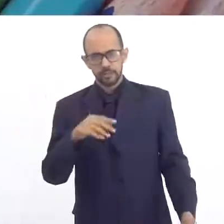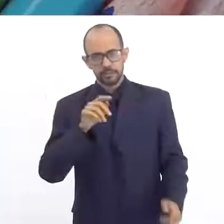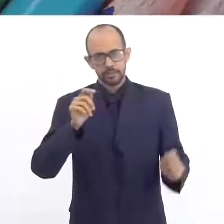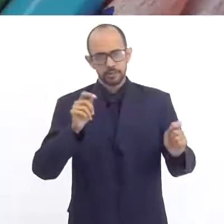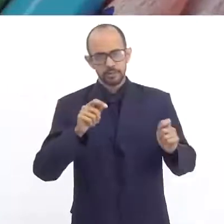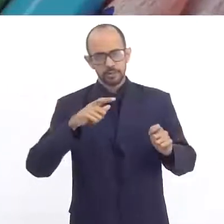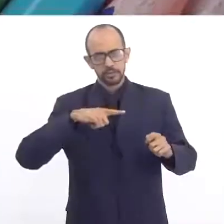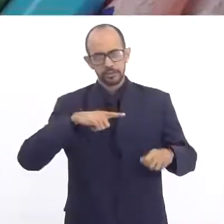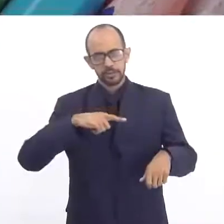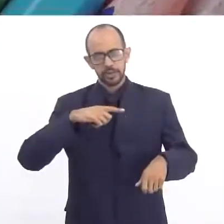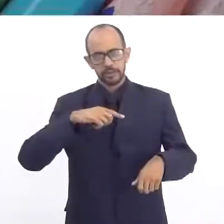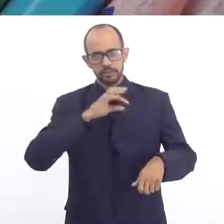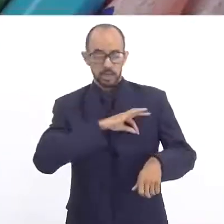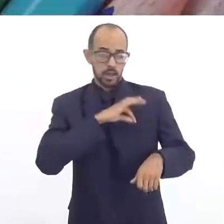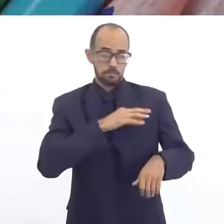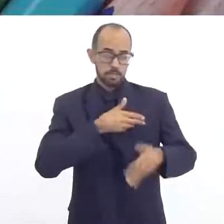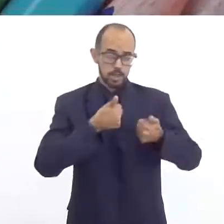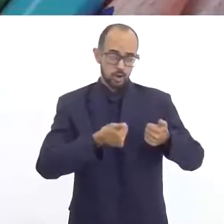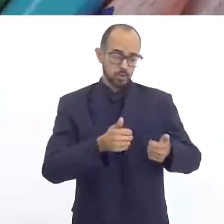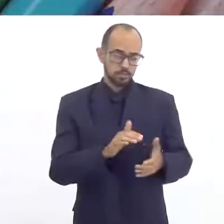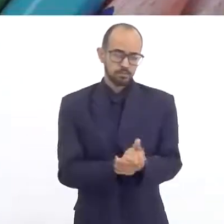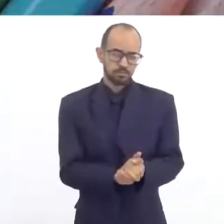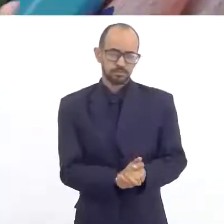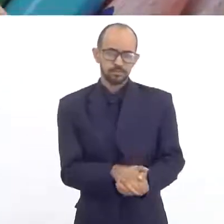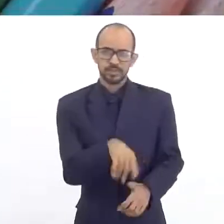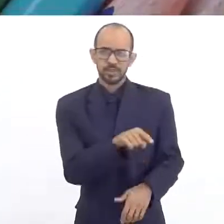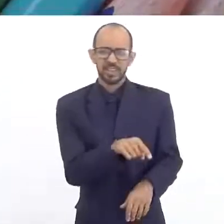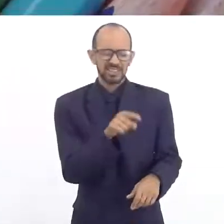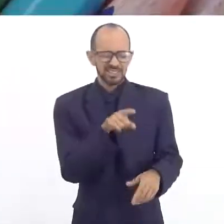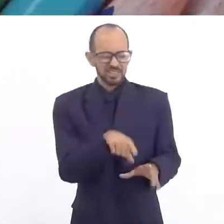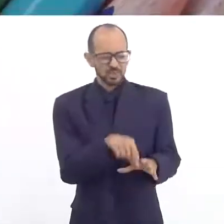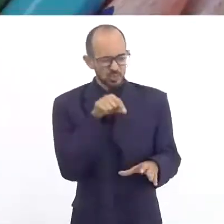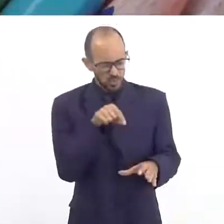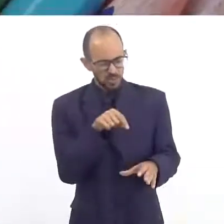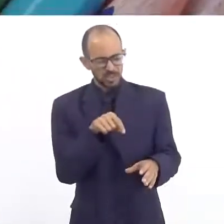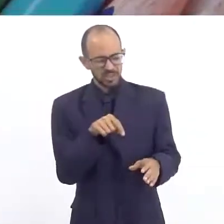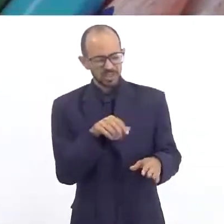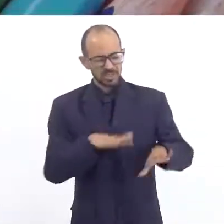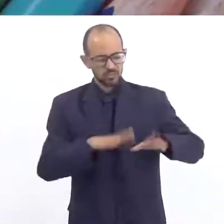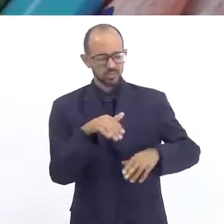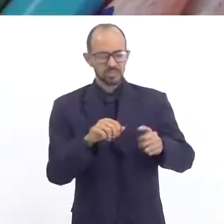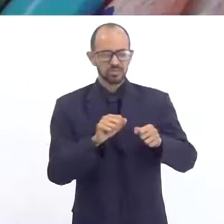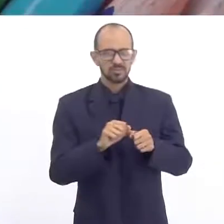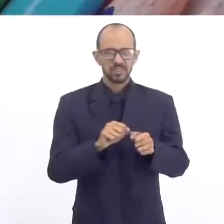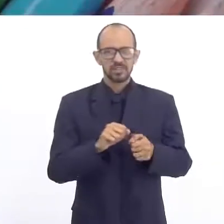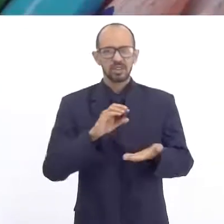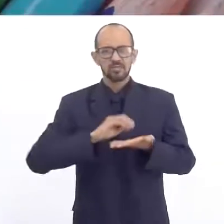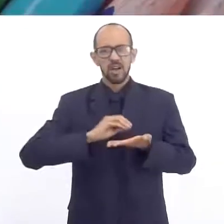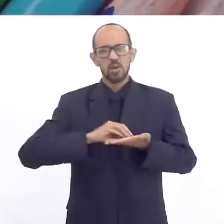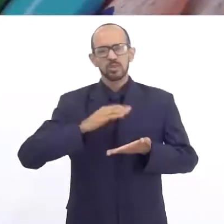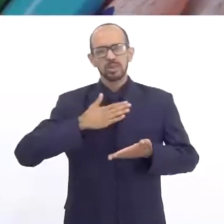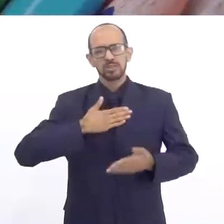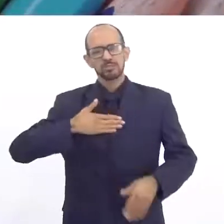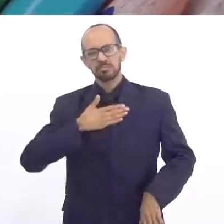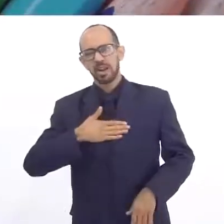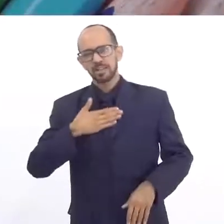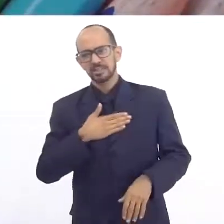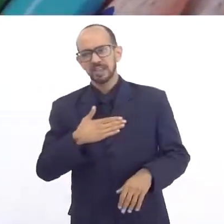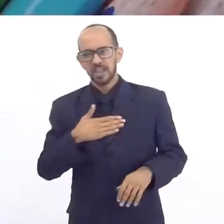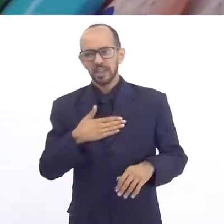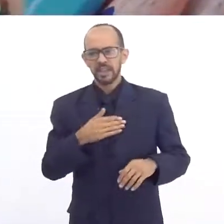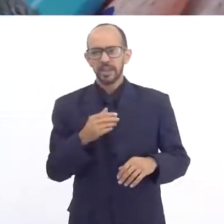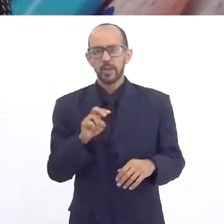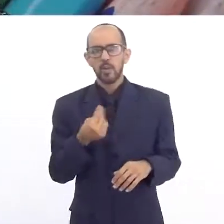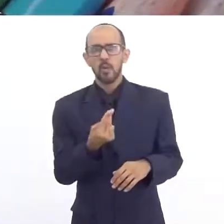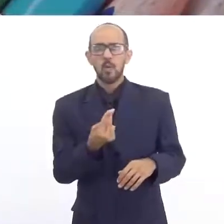engenheiro ou advogado, porque isso é que dá dinheiro. Então, essas coisas não vão fazendo também o que as pessoas não tenham esse prazer no trabalho que você